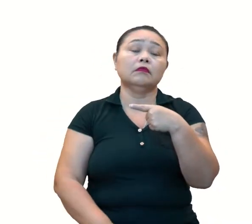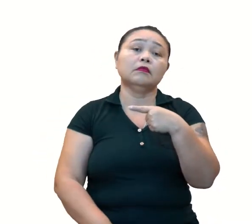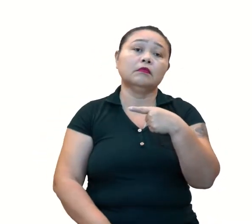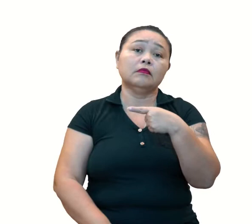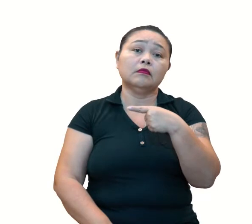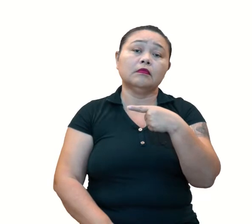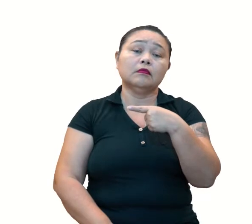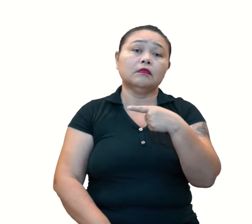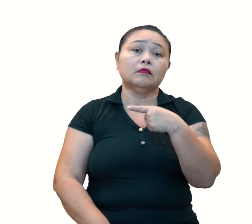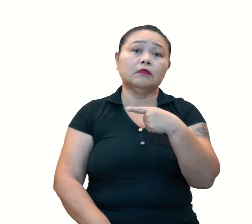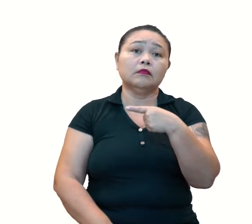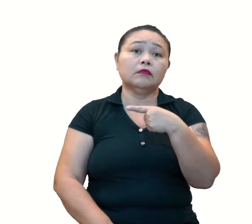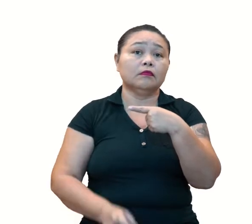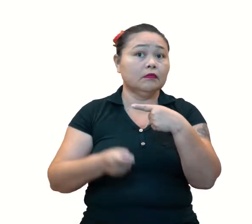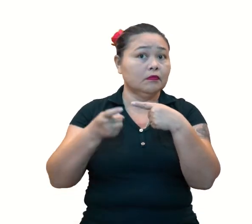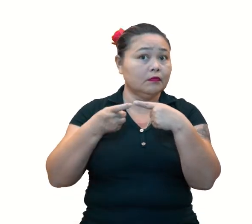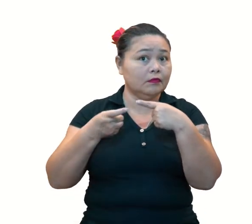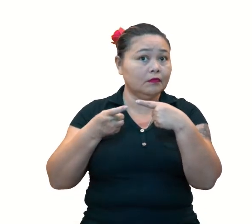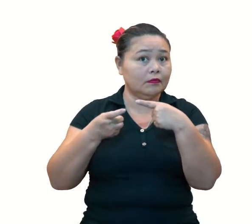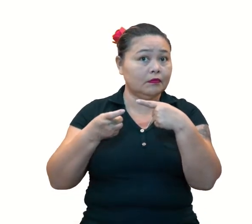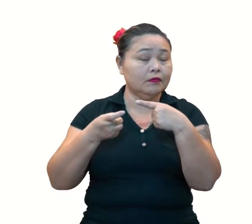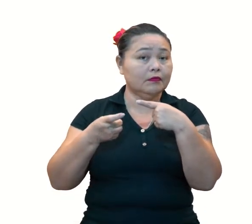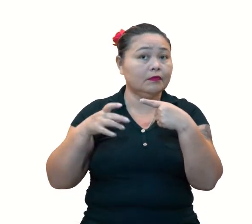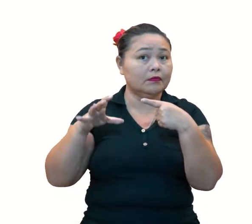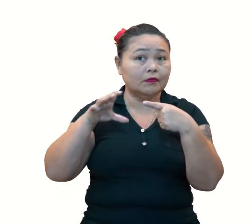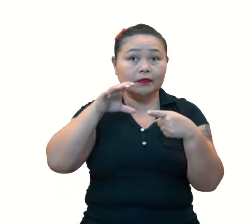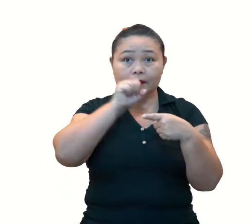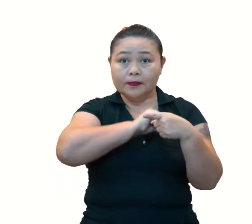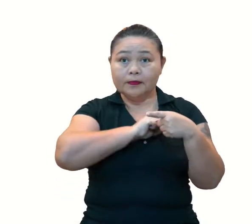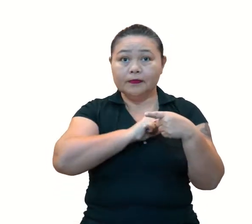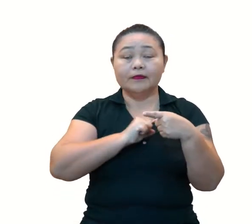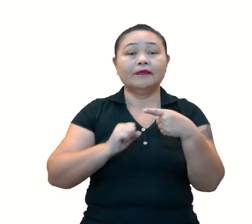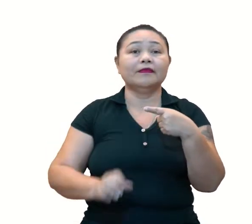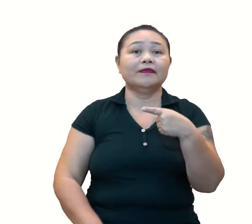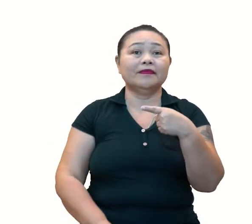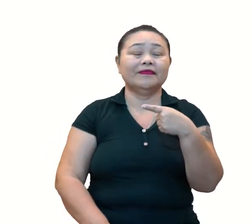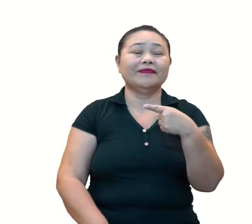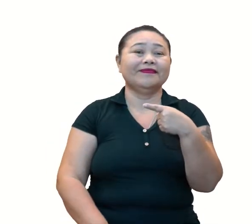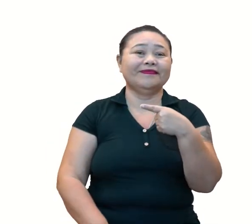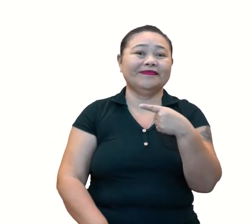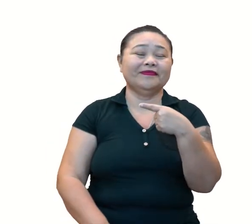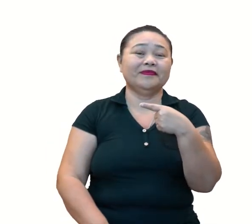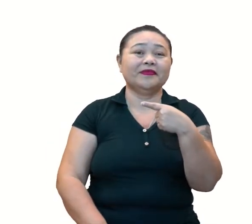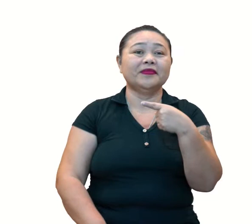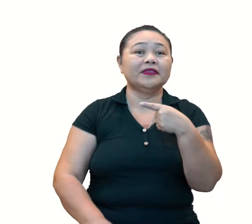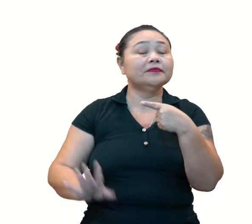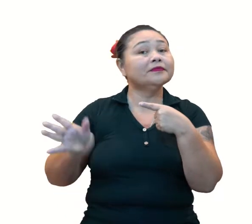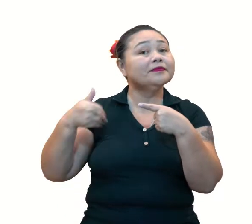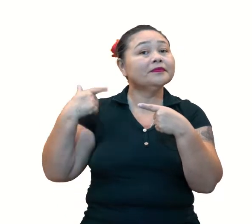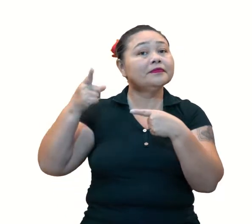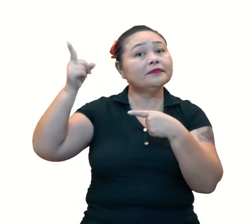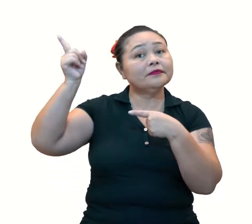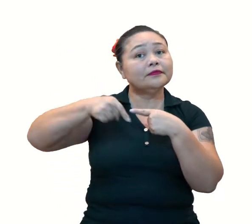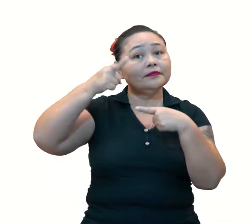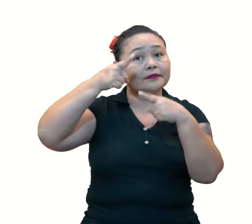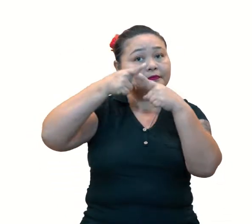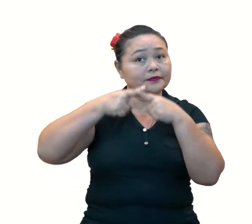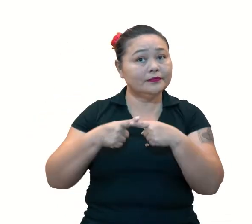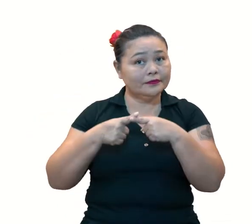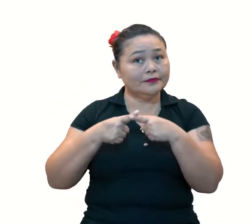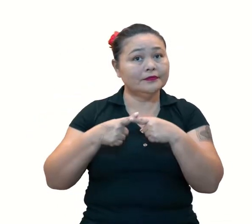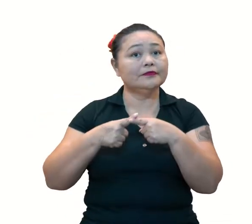Ah, olha aí, já vou apagar o x, professor Maurício. Bem rápido, tu nem percebeu. 4 segundos. Vamos lá, multiplicando,